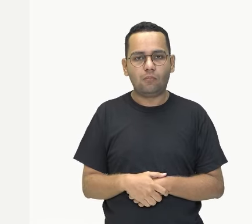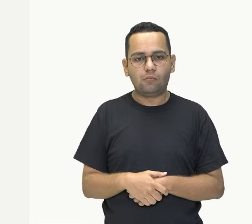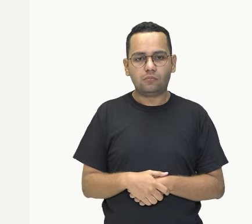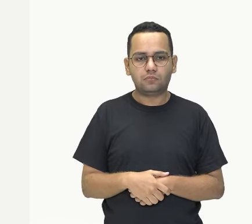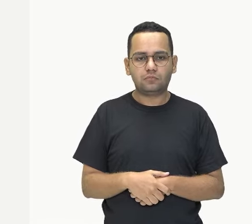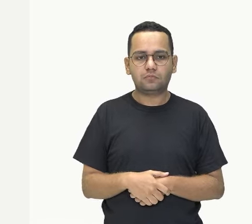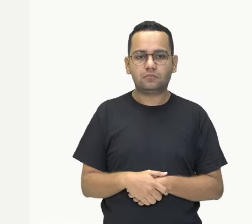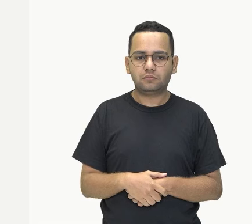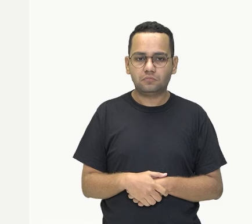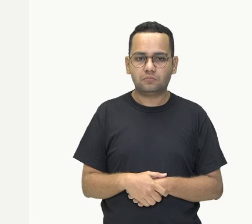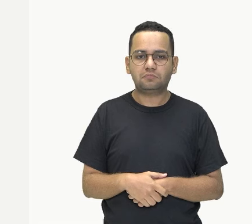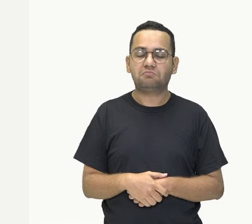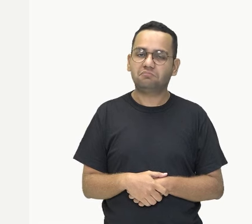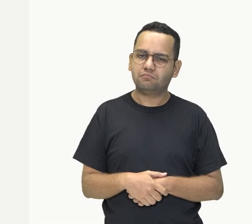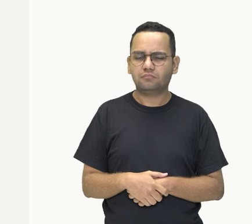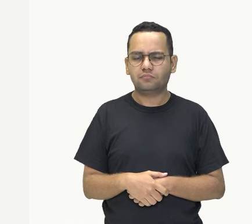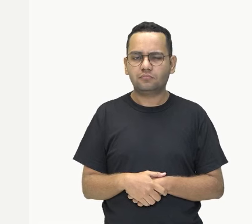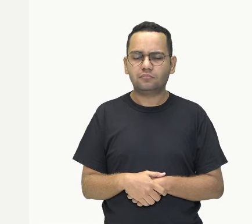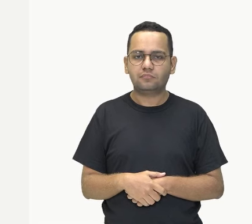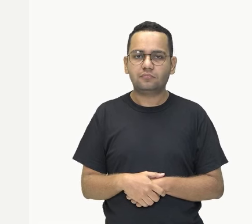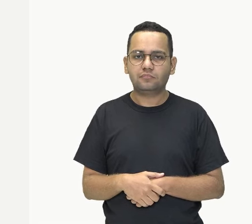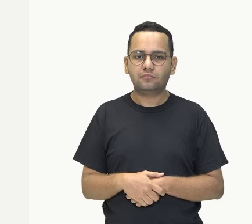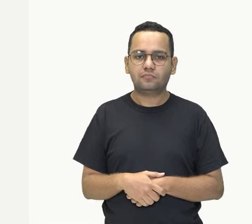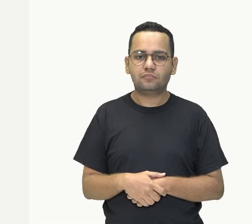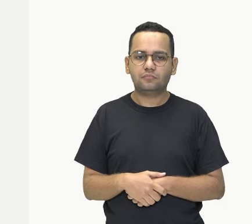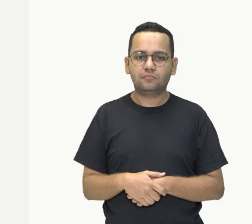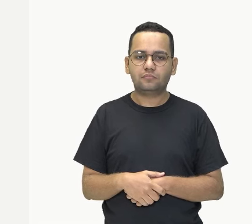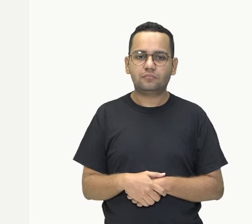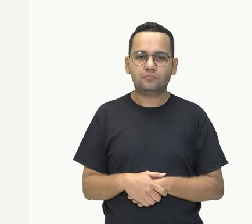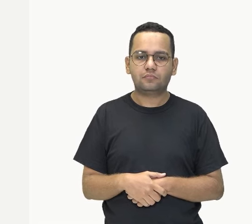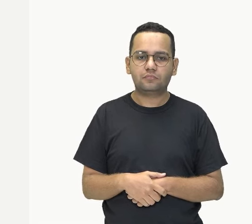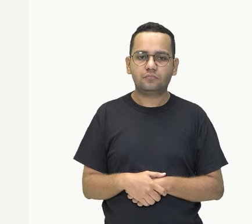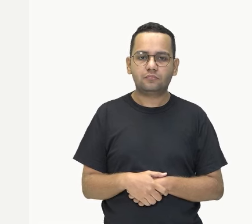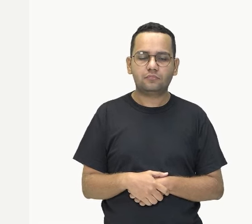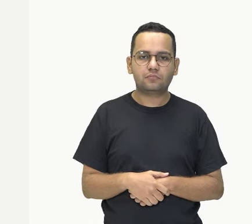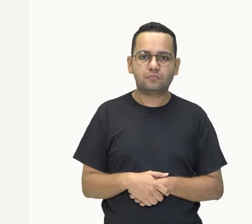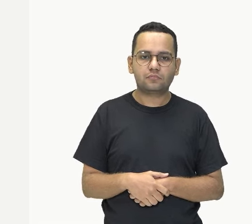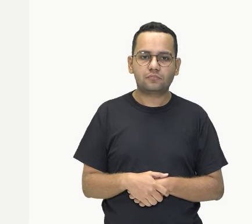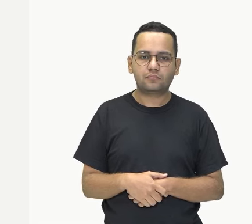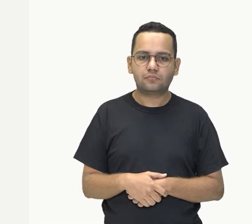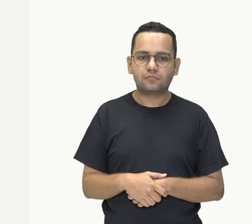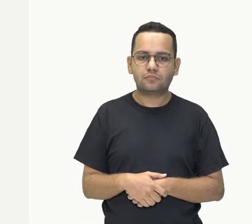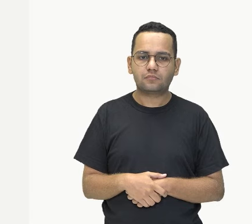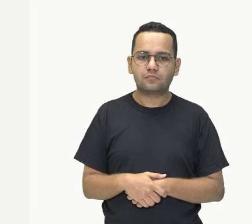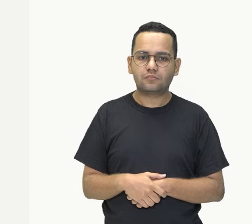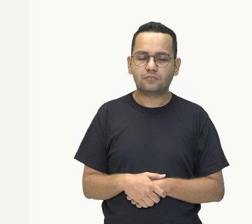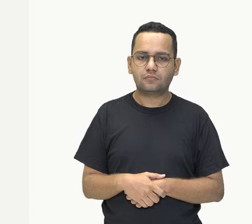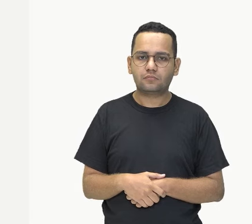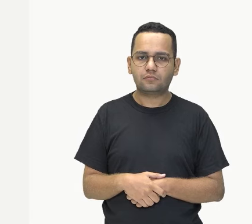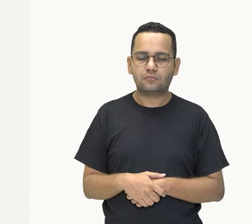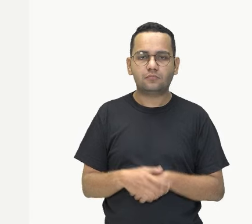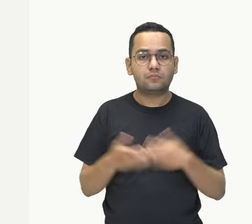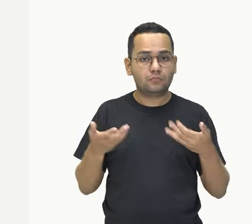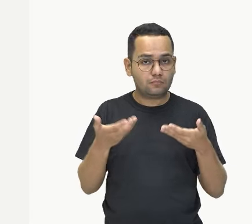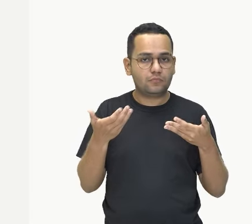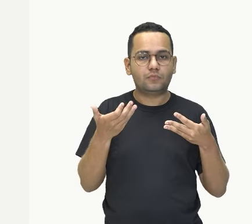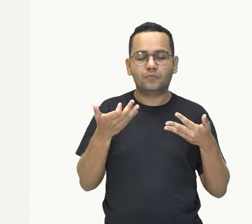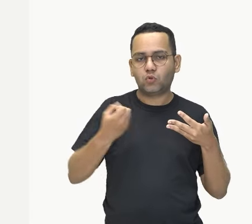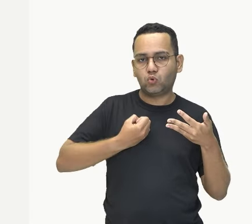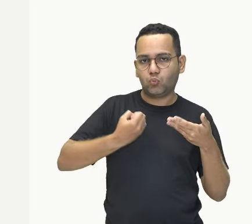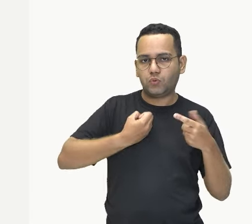Agora está começando a dificultar. Mesmo procedimento, pessoal. Vamos multiplicar os